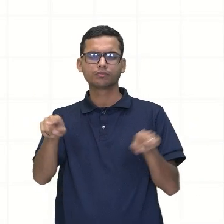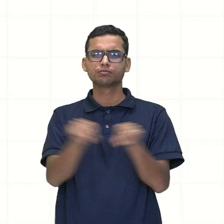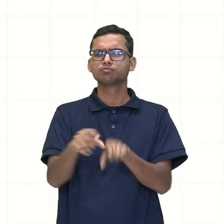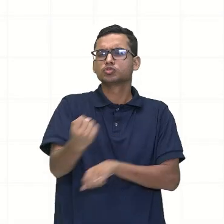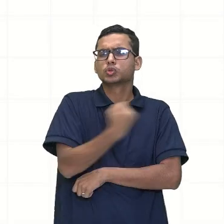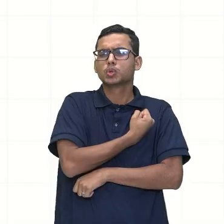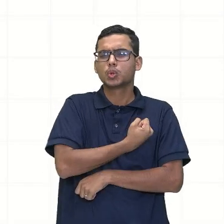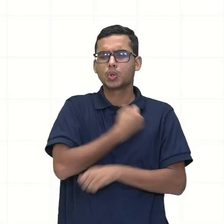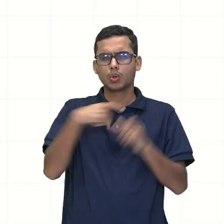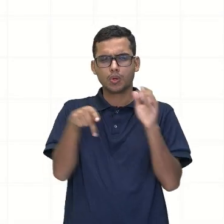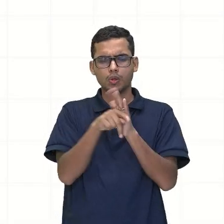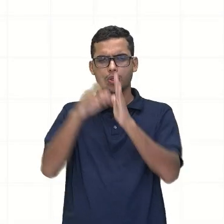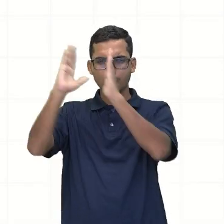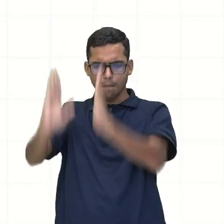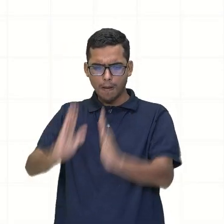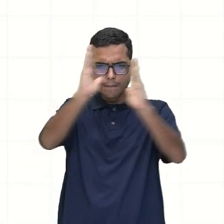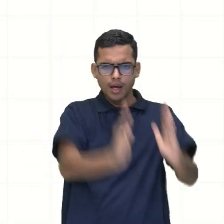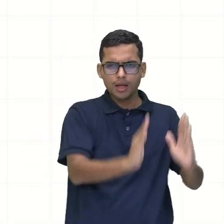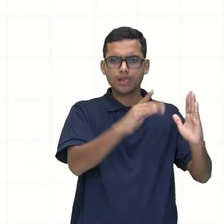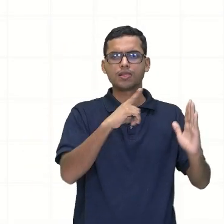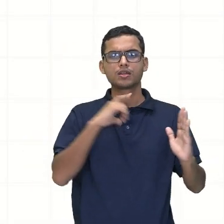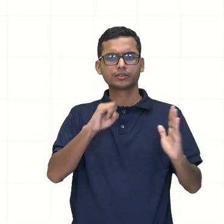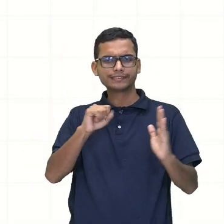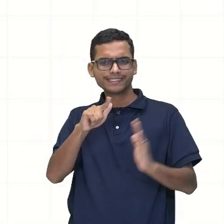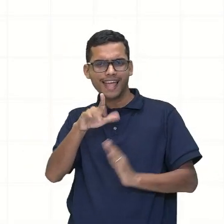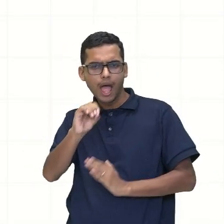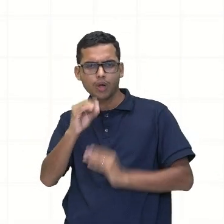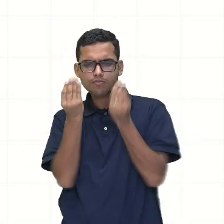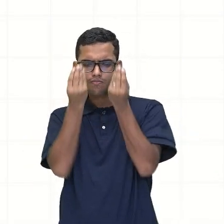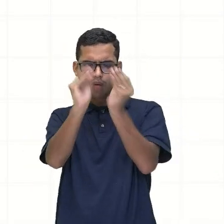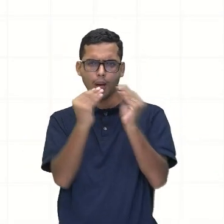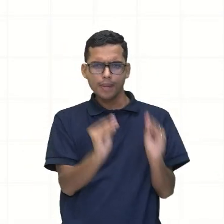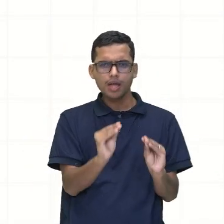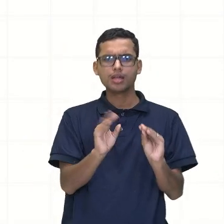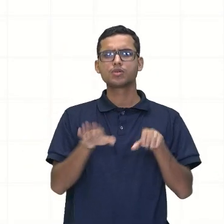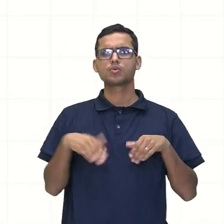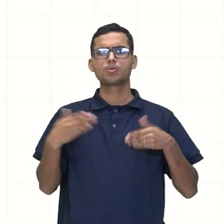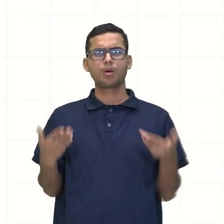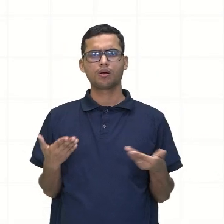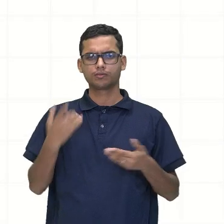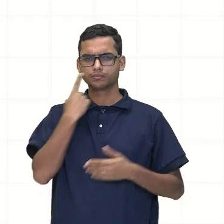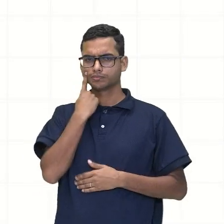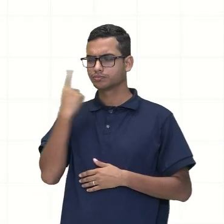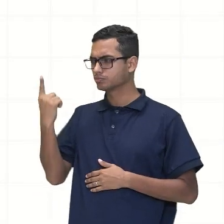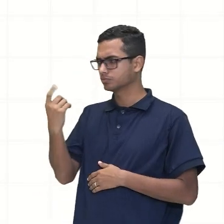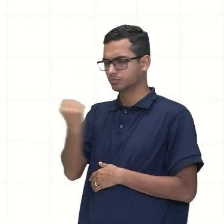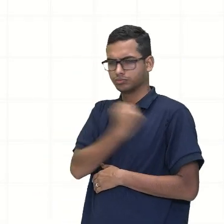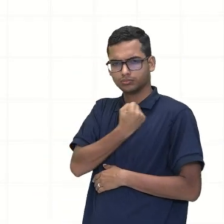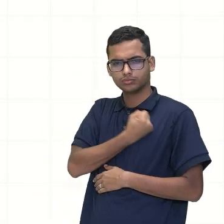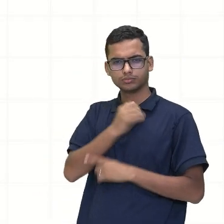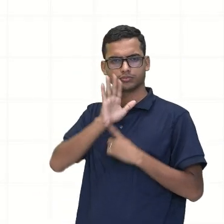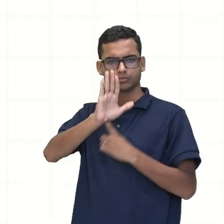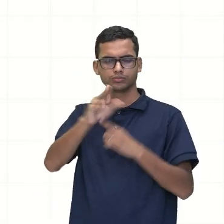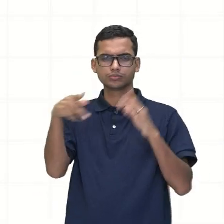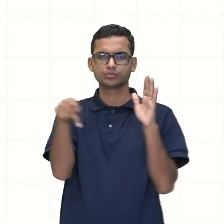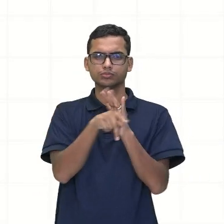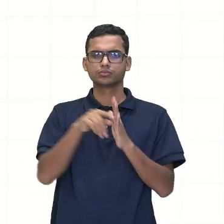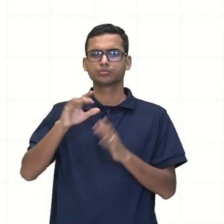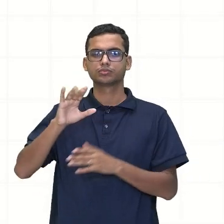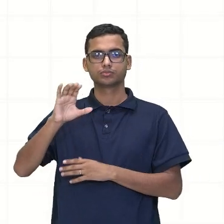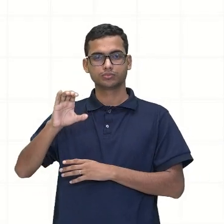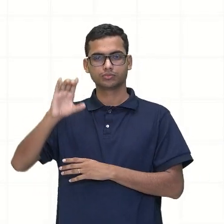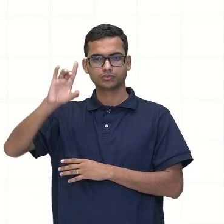do saldo? Então, vamos aqui completar nossa coluna de saldo de acordo com o crédito e o